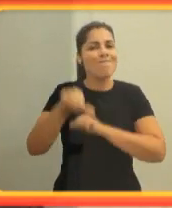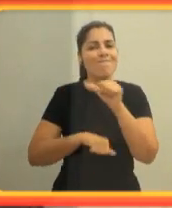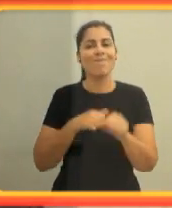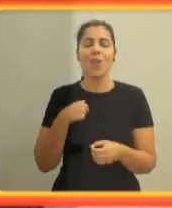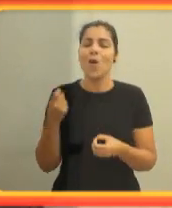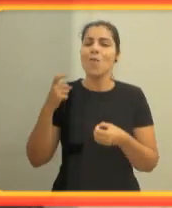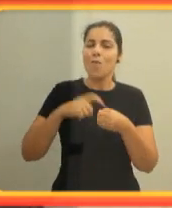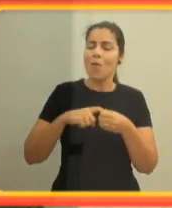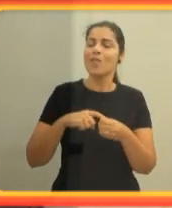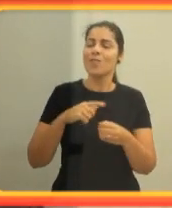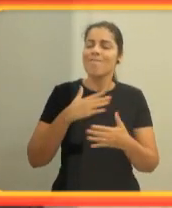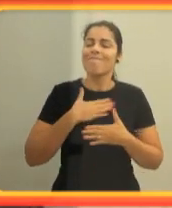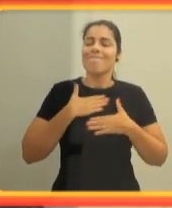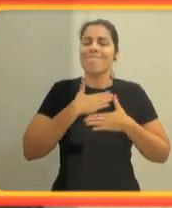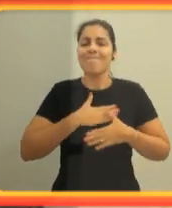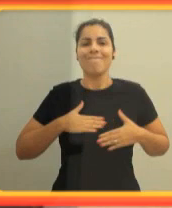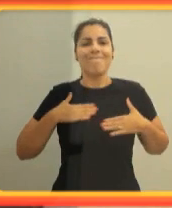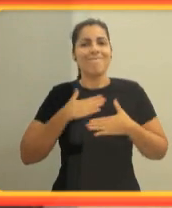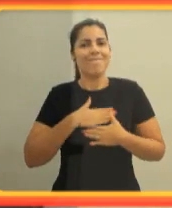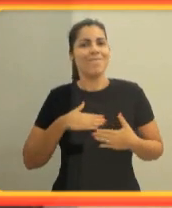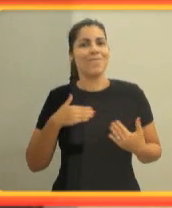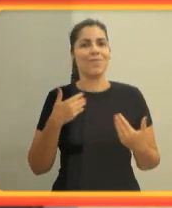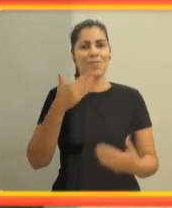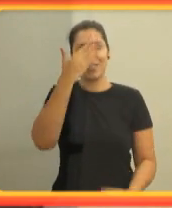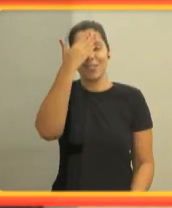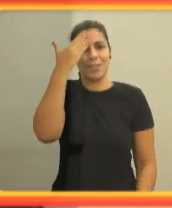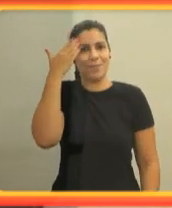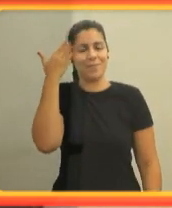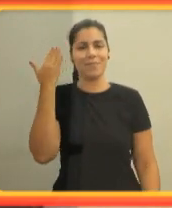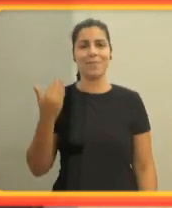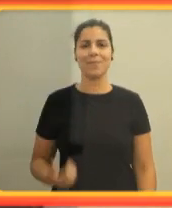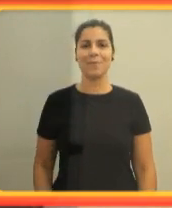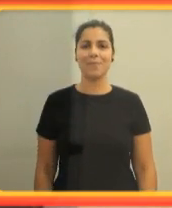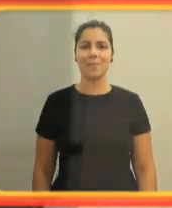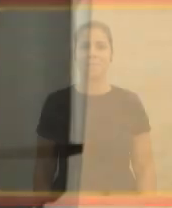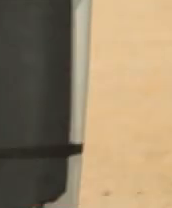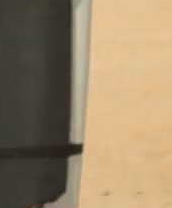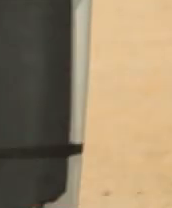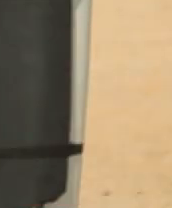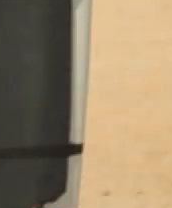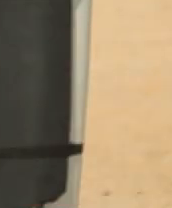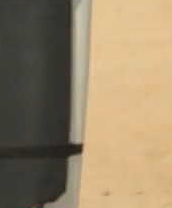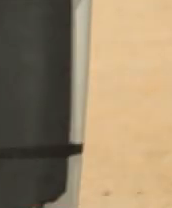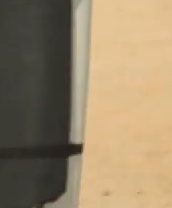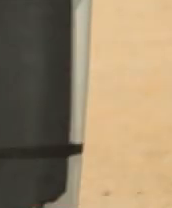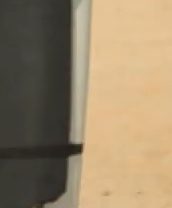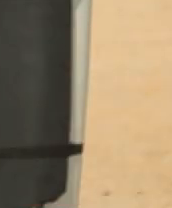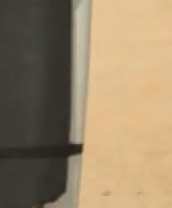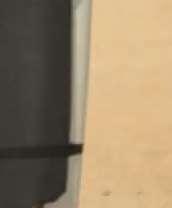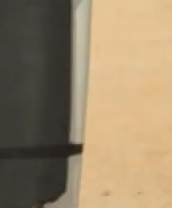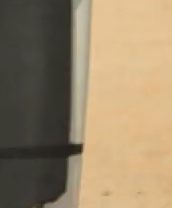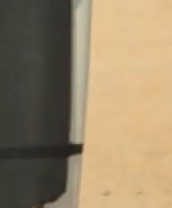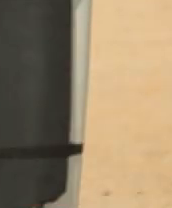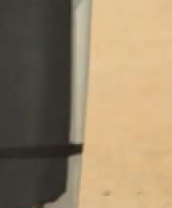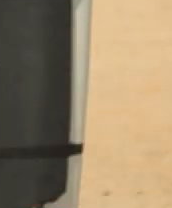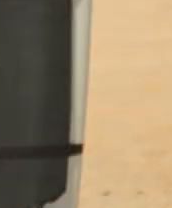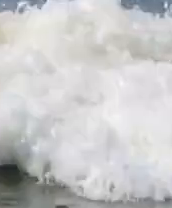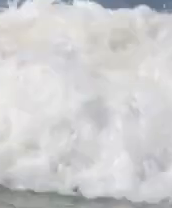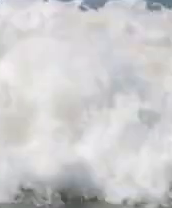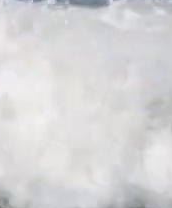e voltei a curtir demais. Meus amigos é impossível fazer nada. Mas, bom, me cambiou e voltei a disfrutá-lo